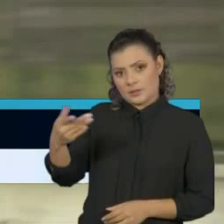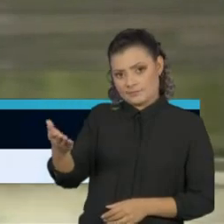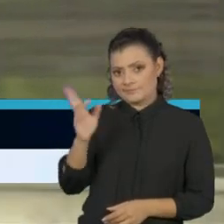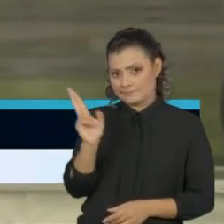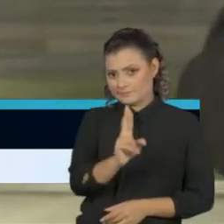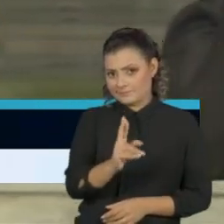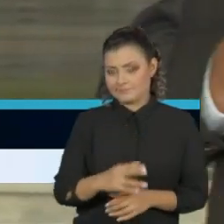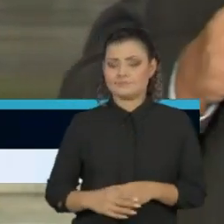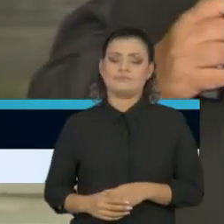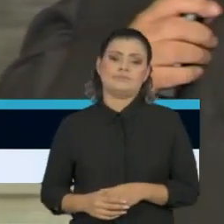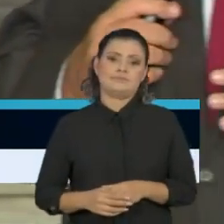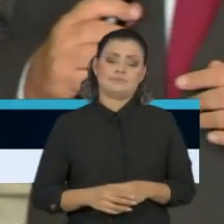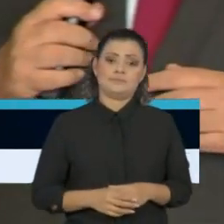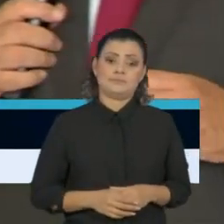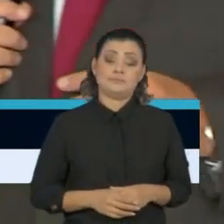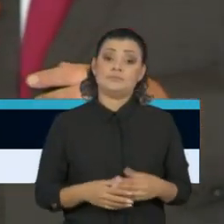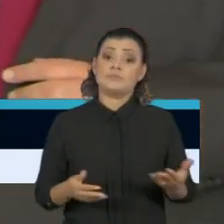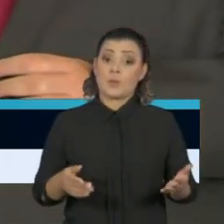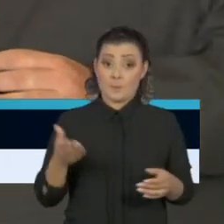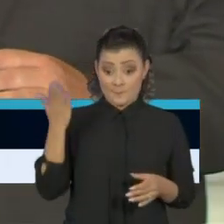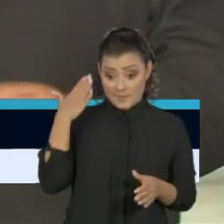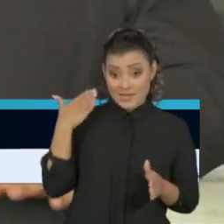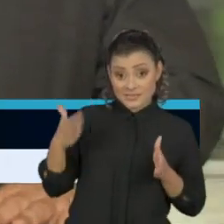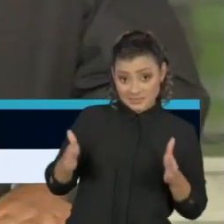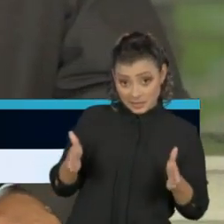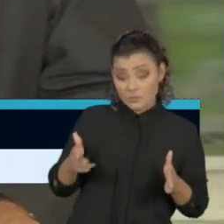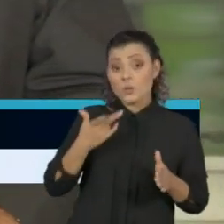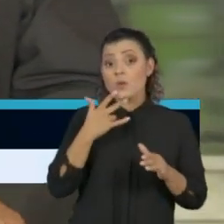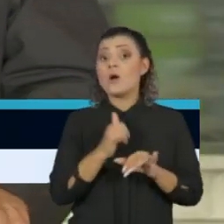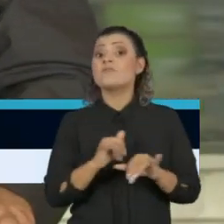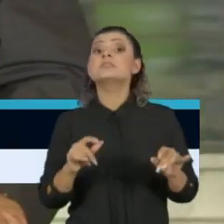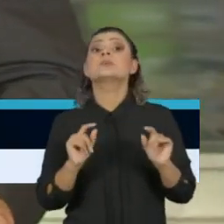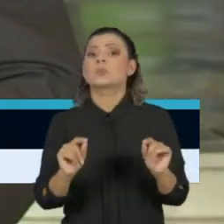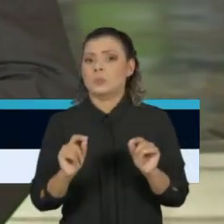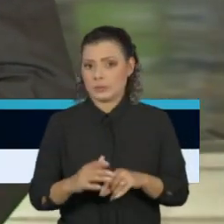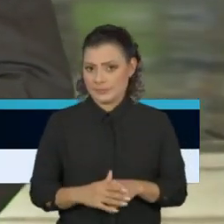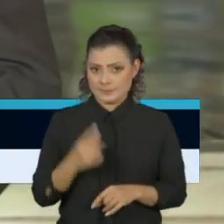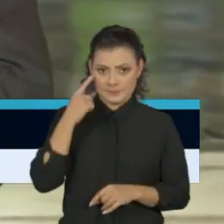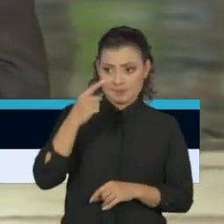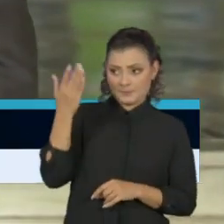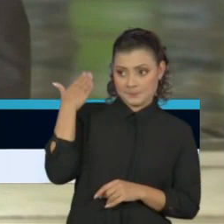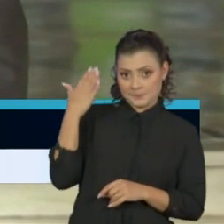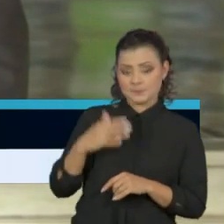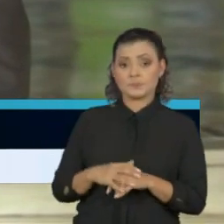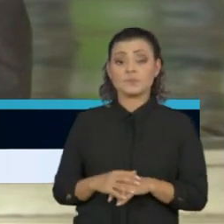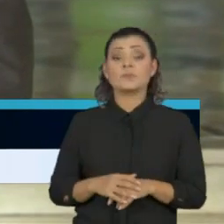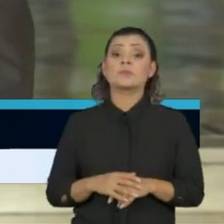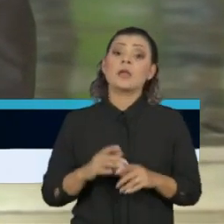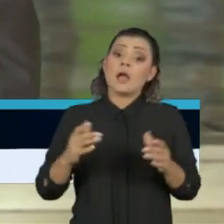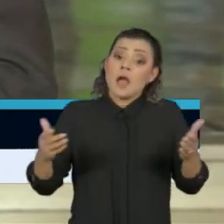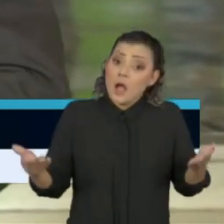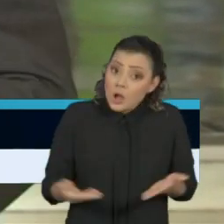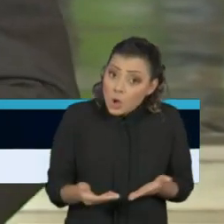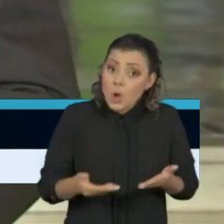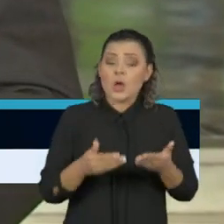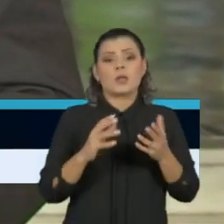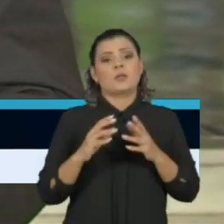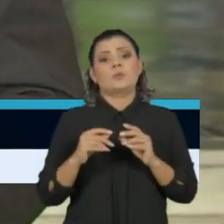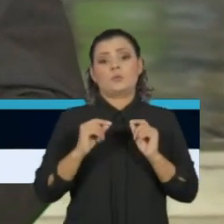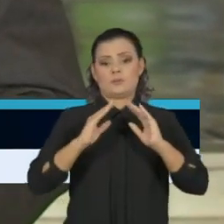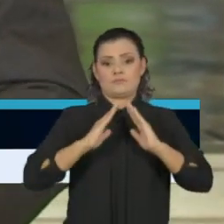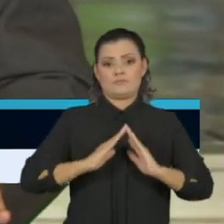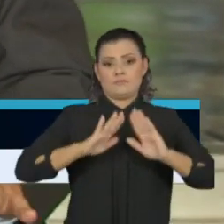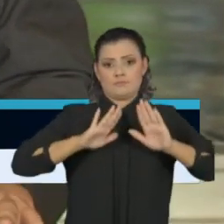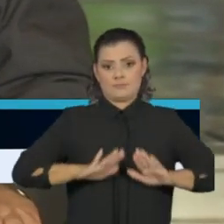German. Então, naquela ocasião, o que eu disse foi o seguinte: eu coloquei quais eram as possibilidades que existem de